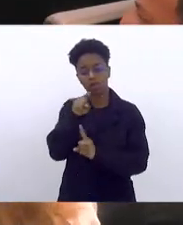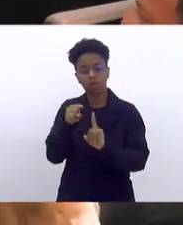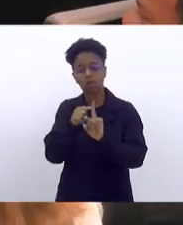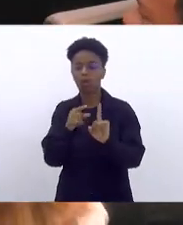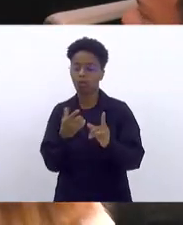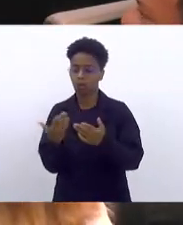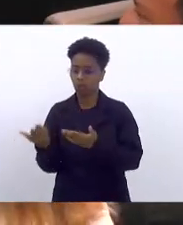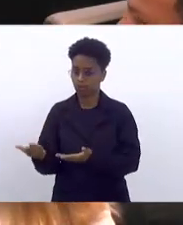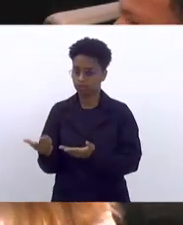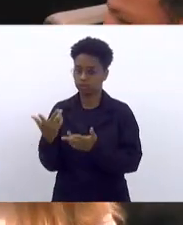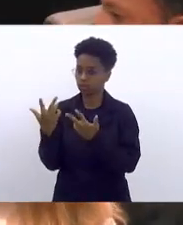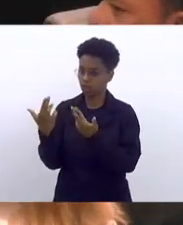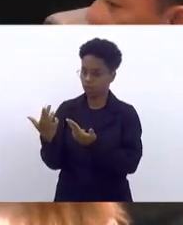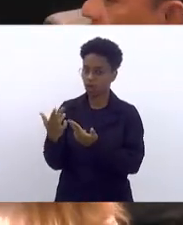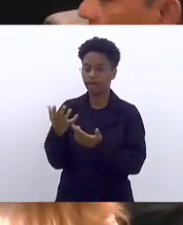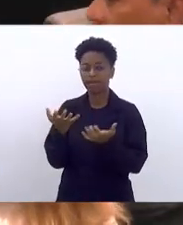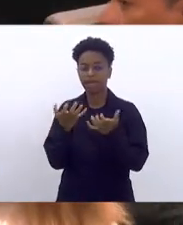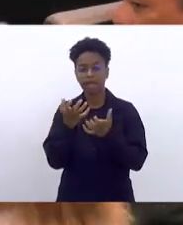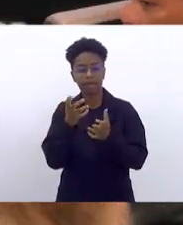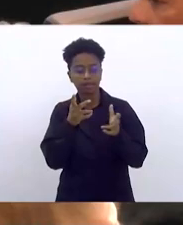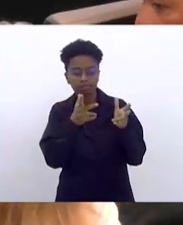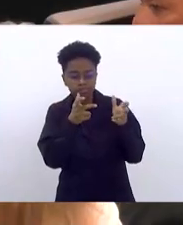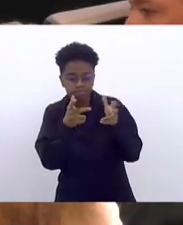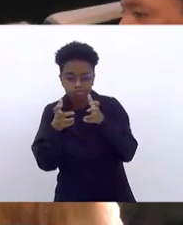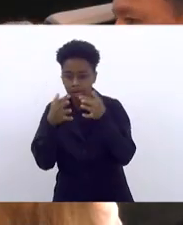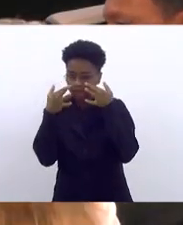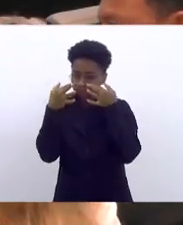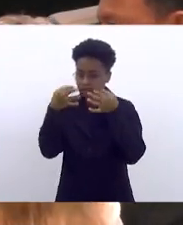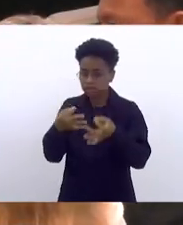de ter de ouvir as pessoas